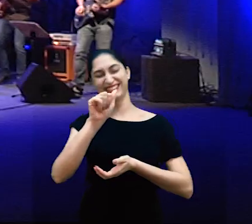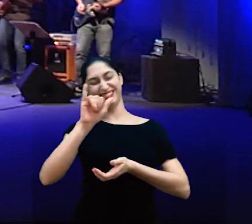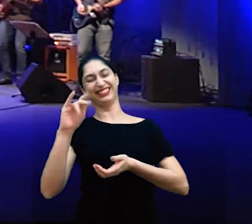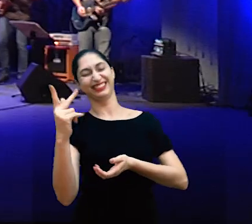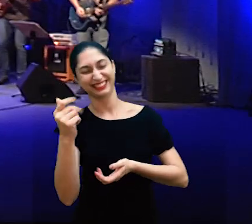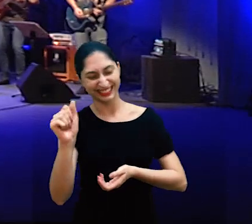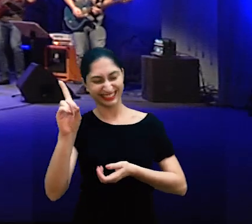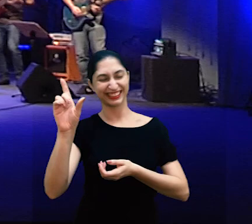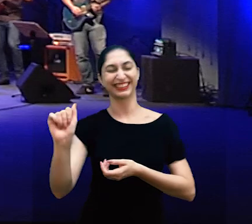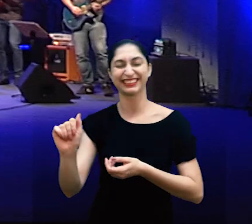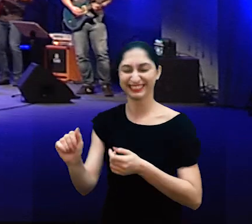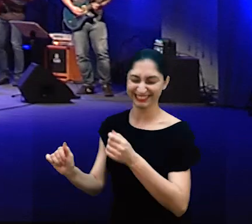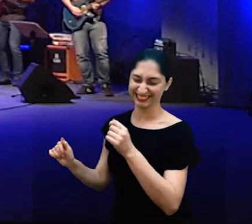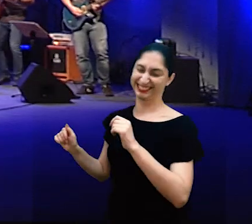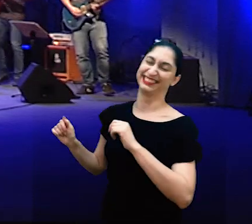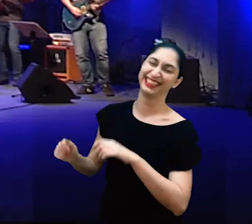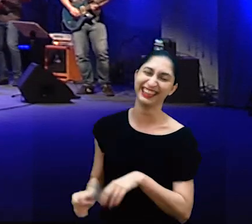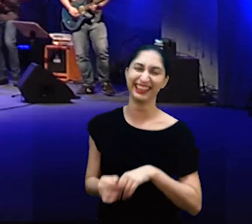Ei!